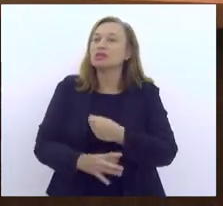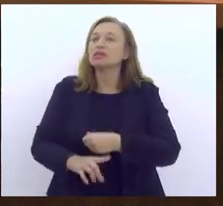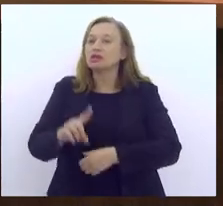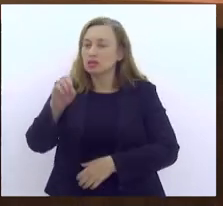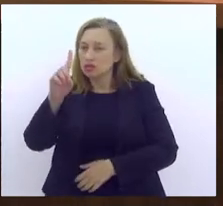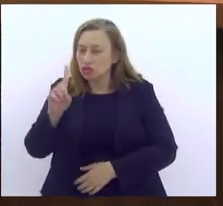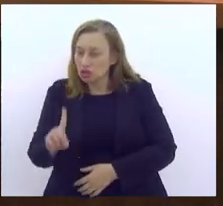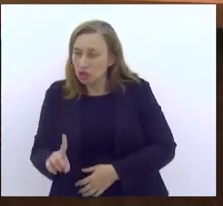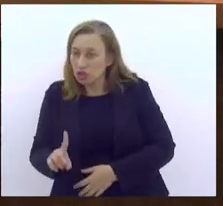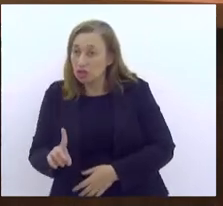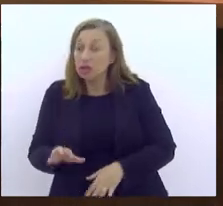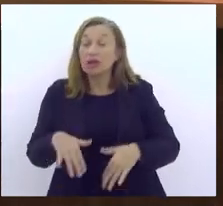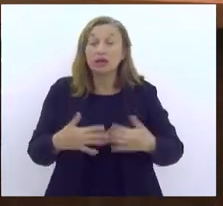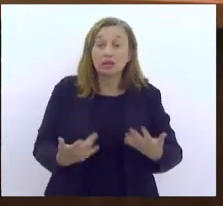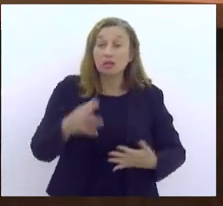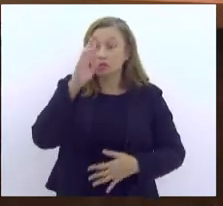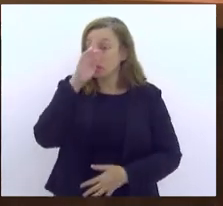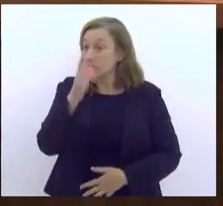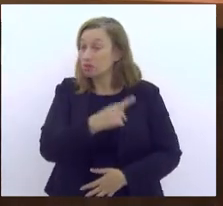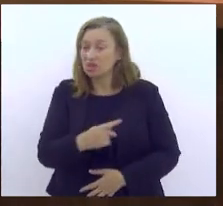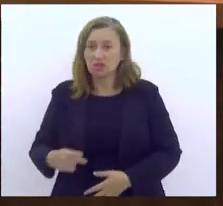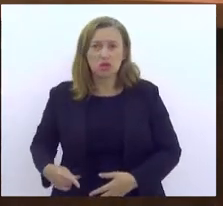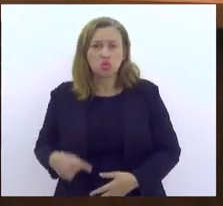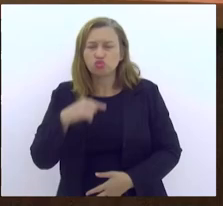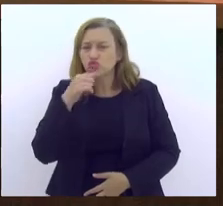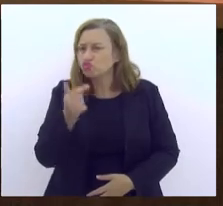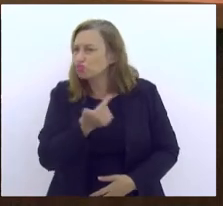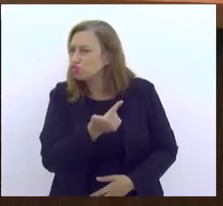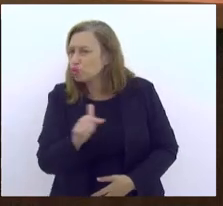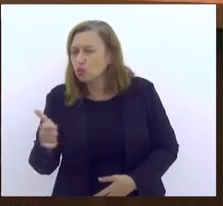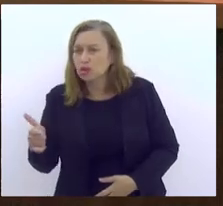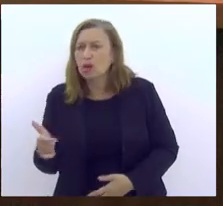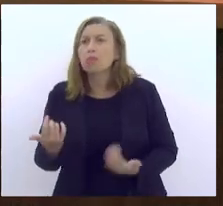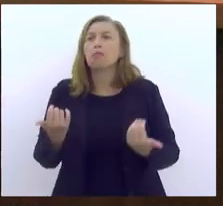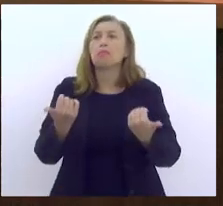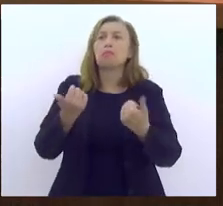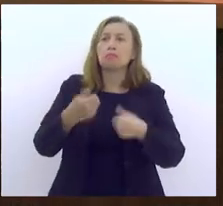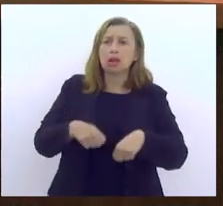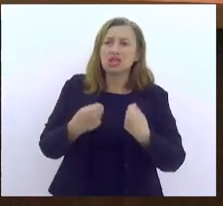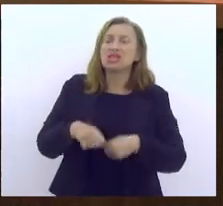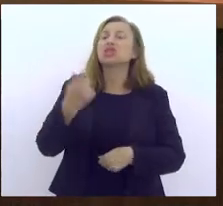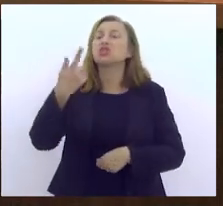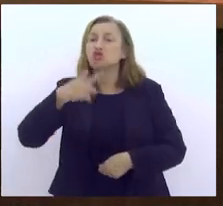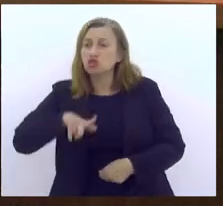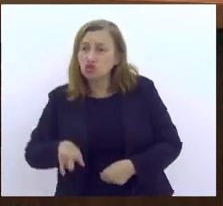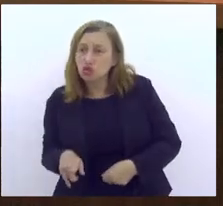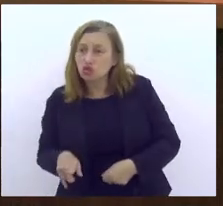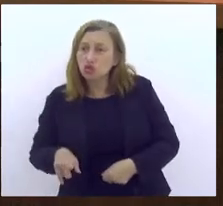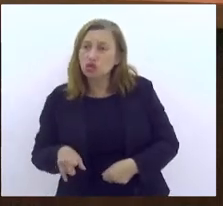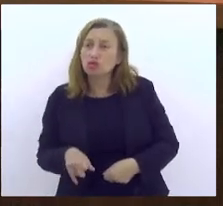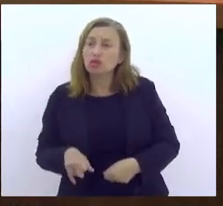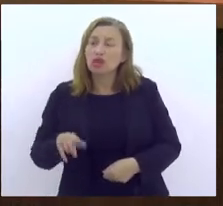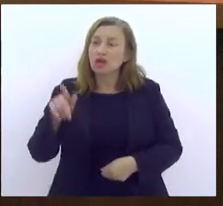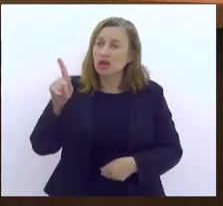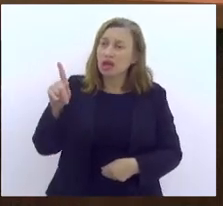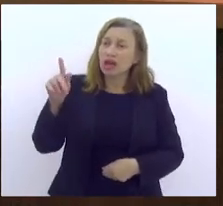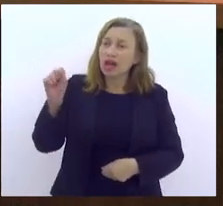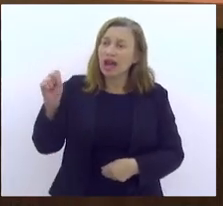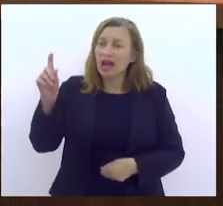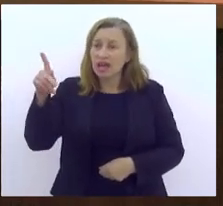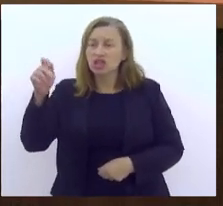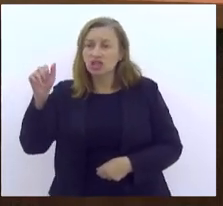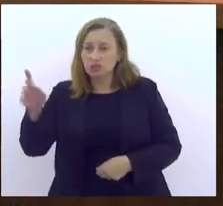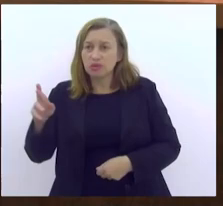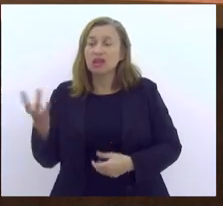direitos. Então, para isso, senhor presidente, eu não tenho dúvida. A gente precisa, de novo, do GAESP. Sim, dentro